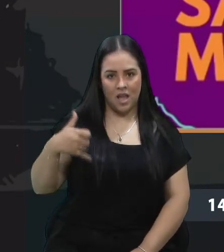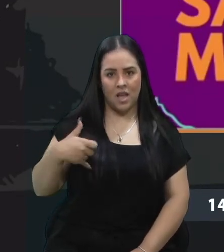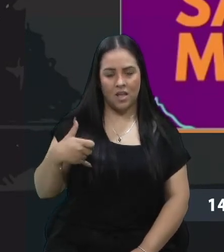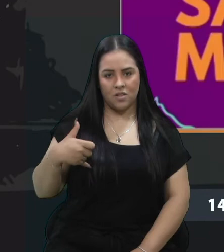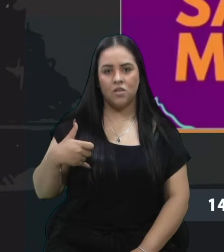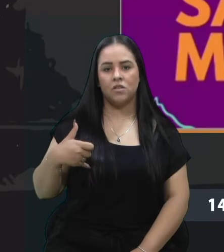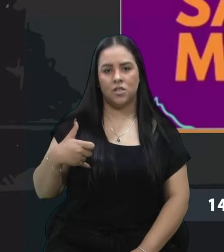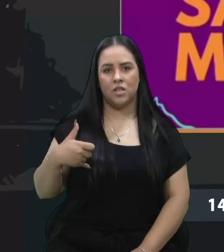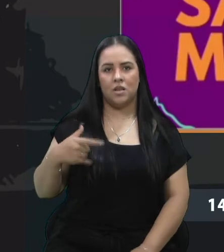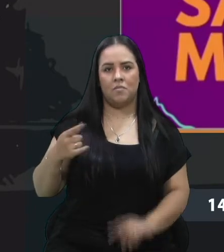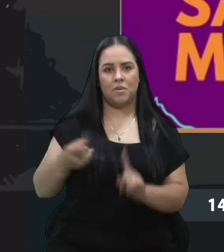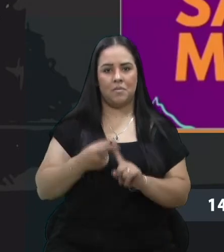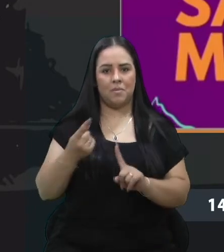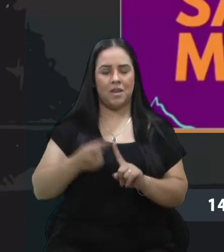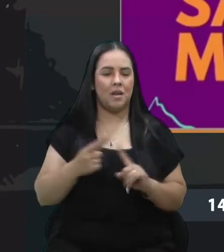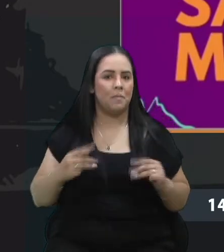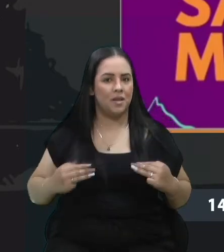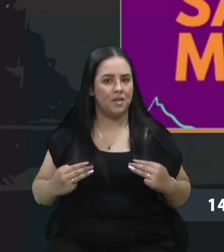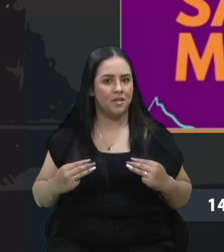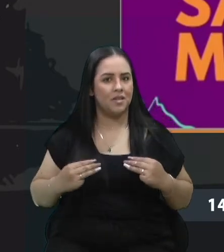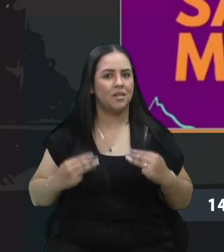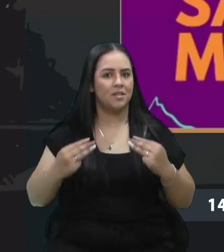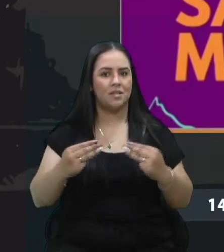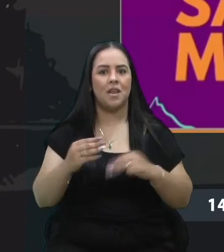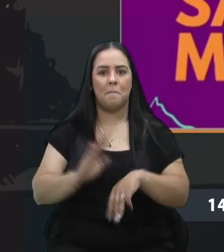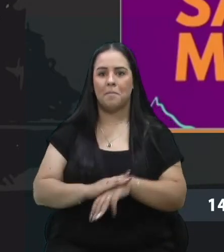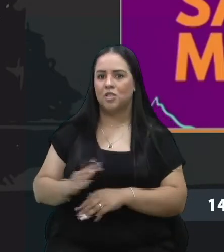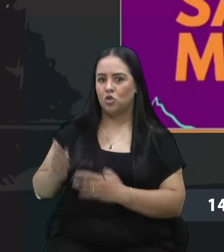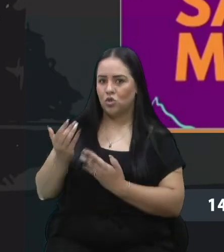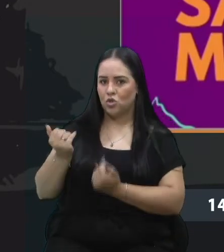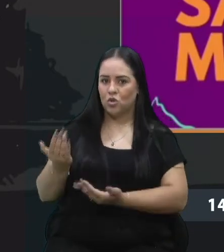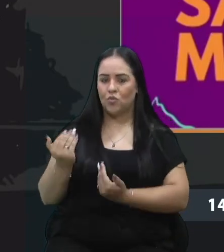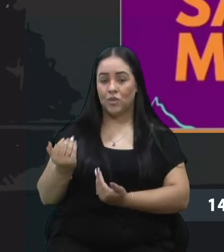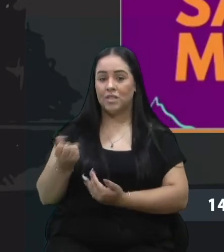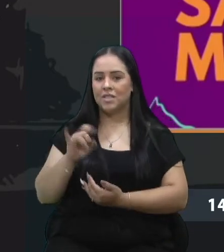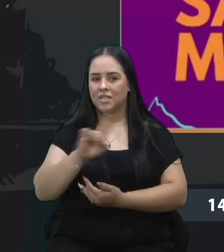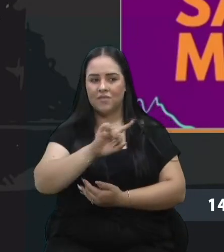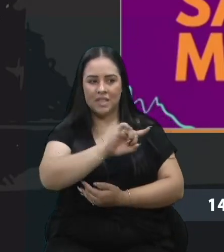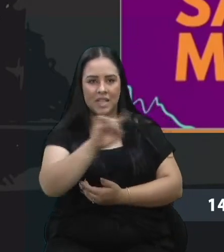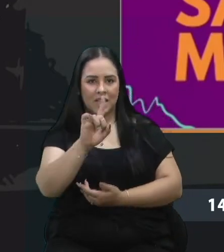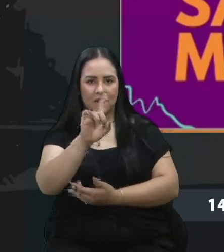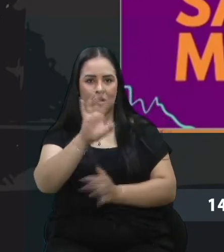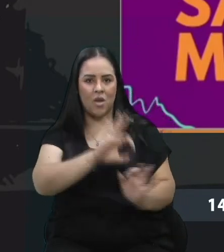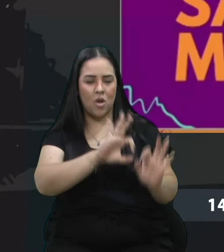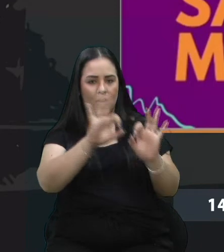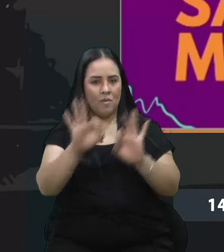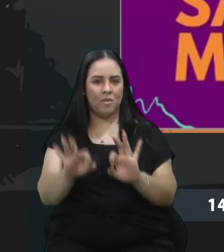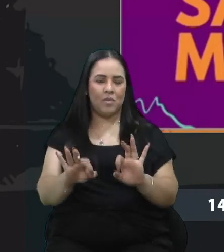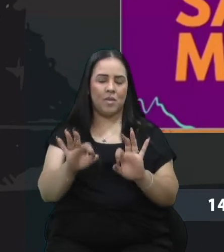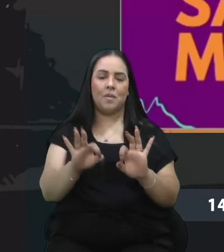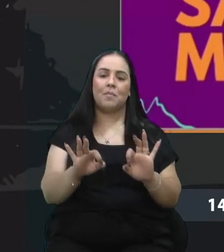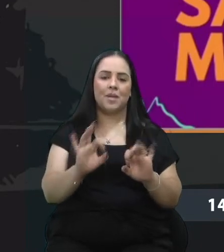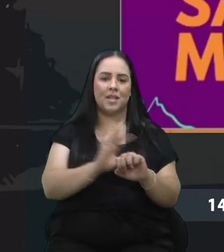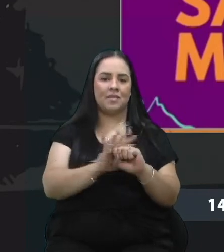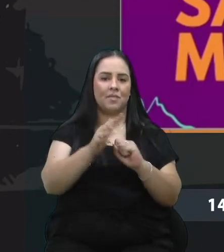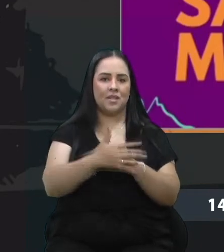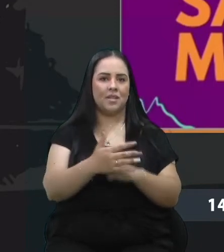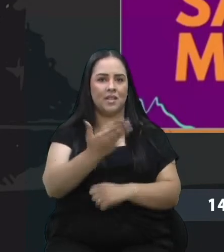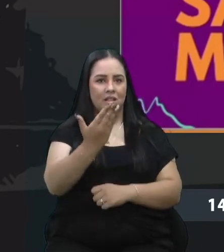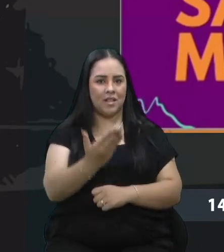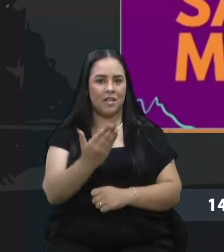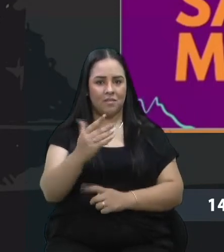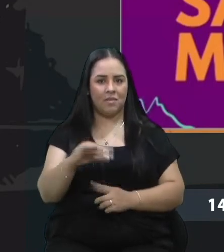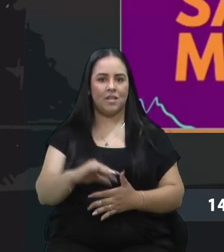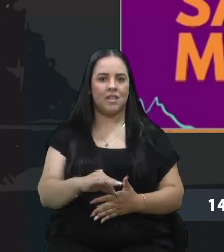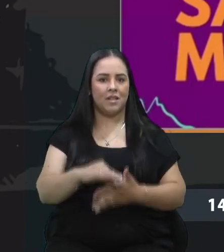fazendo um trabalho excepcional. Para quem ainda não acompanha, mas pode buscar notícias, ao longo da pandemia foi uma das líderes que